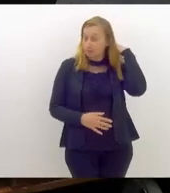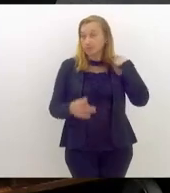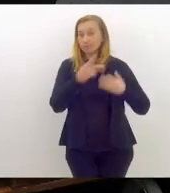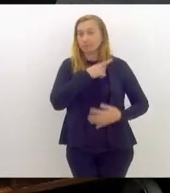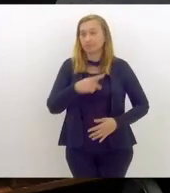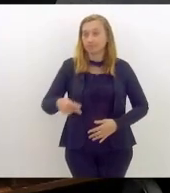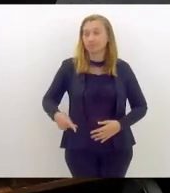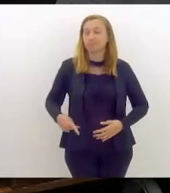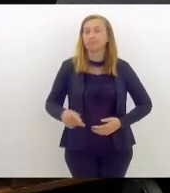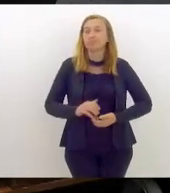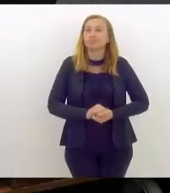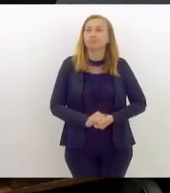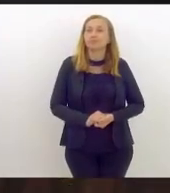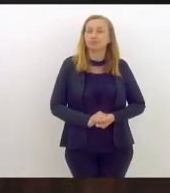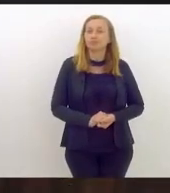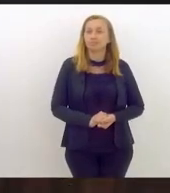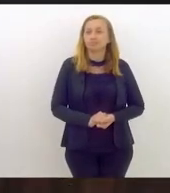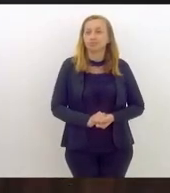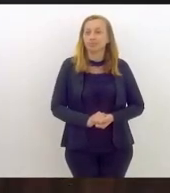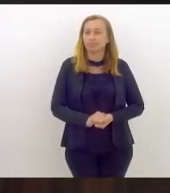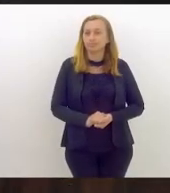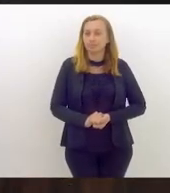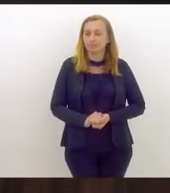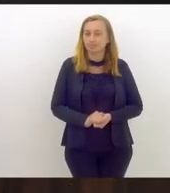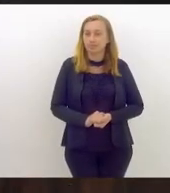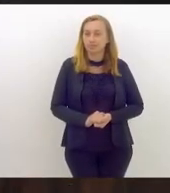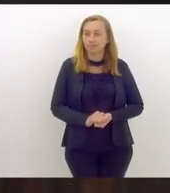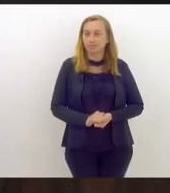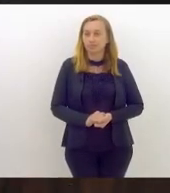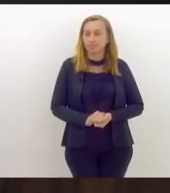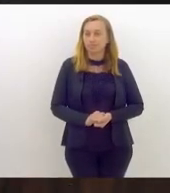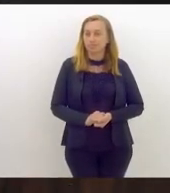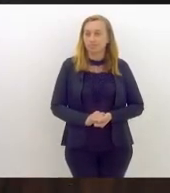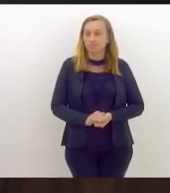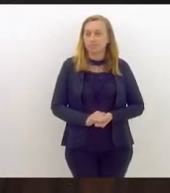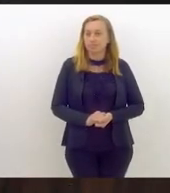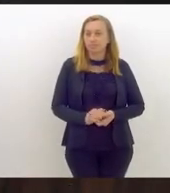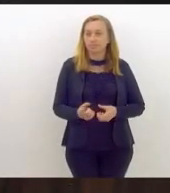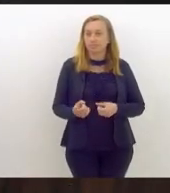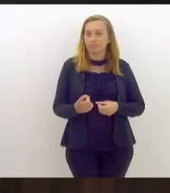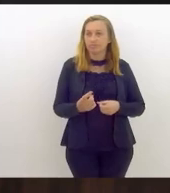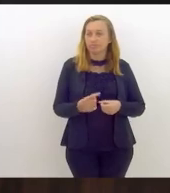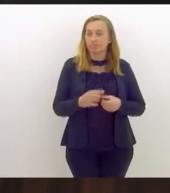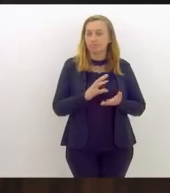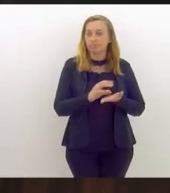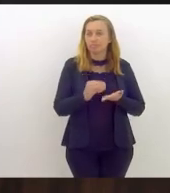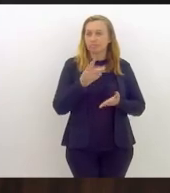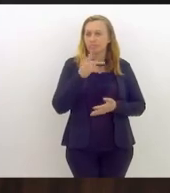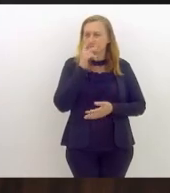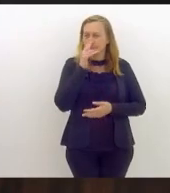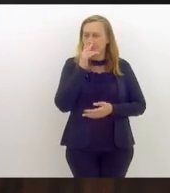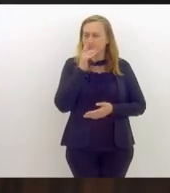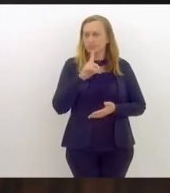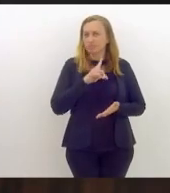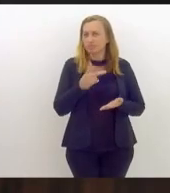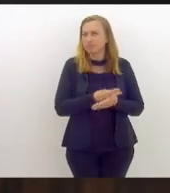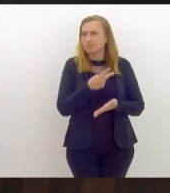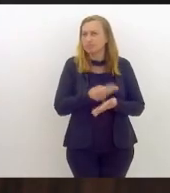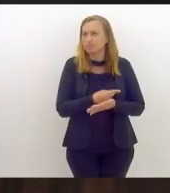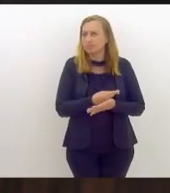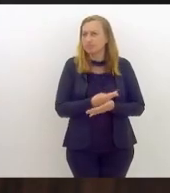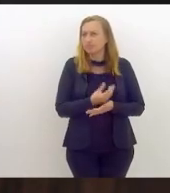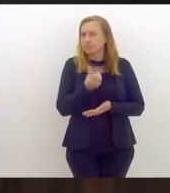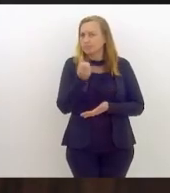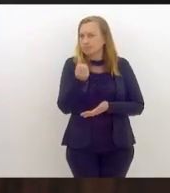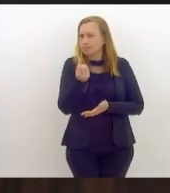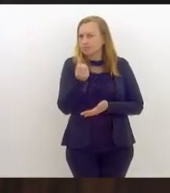Presidência vai antecipar a pauta, porque aqui me parece que tem um erro aqui, são 6,